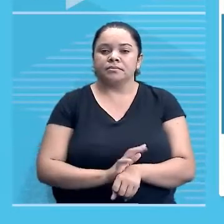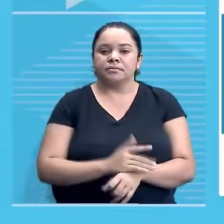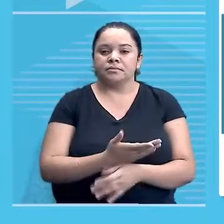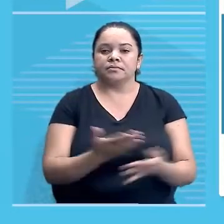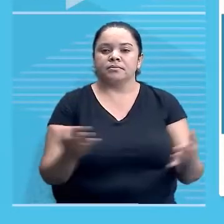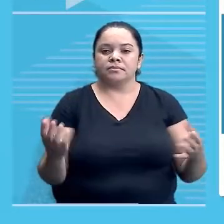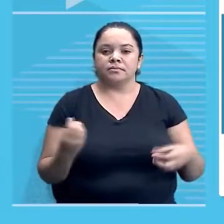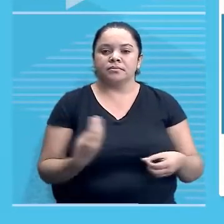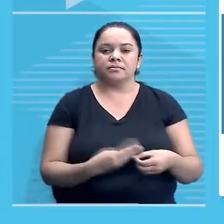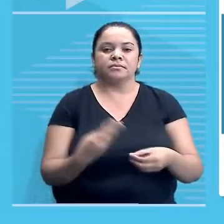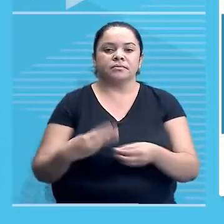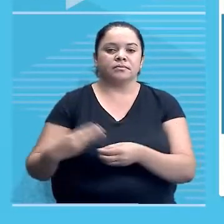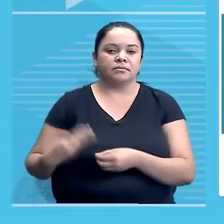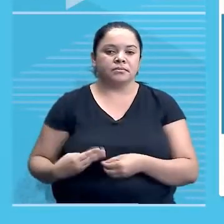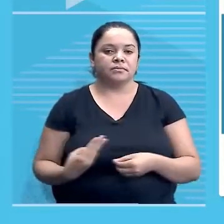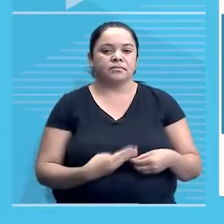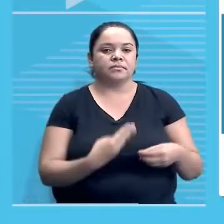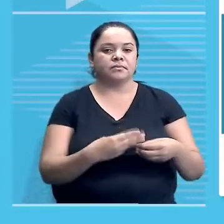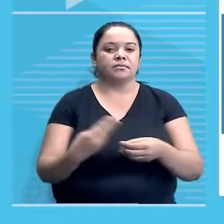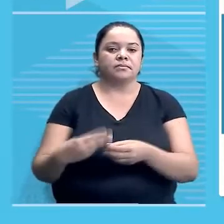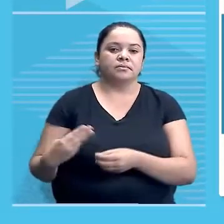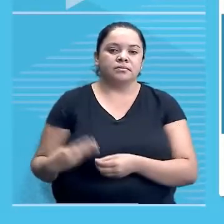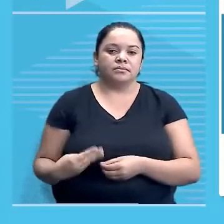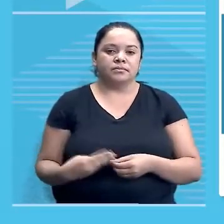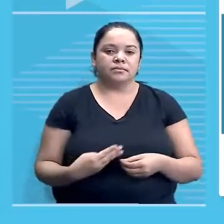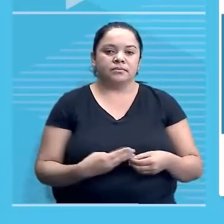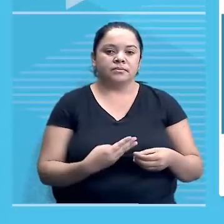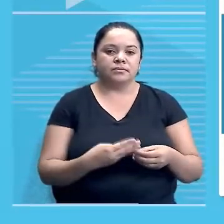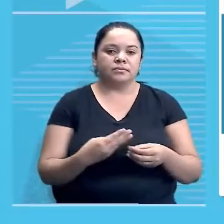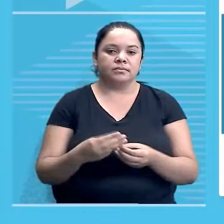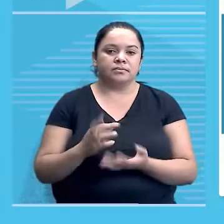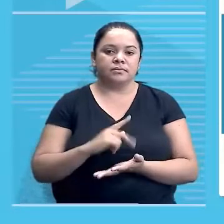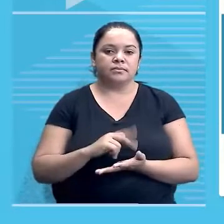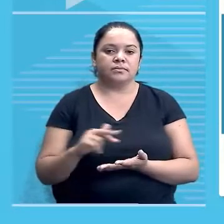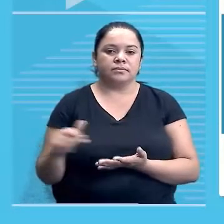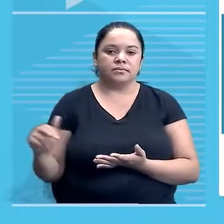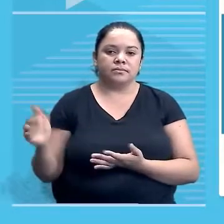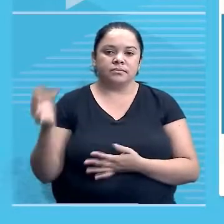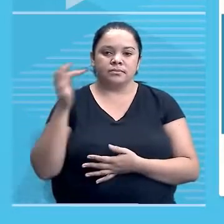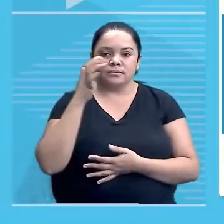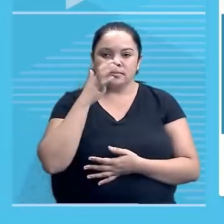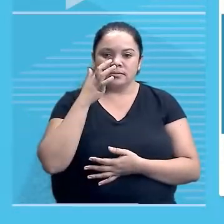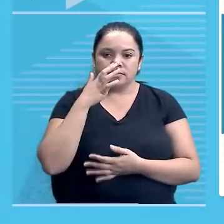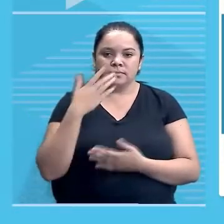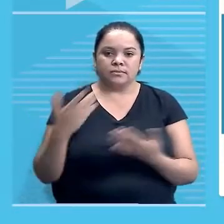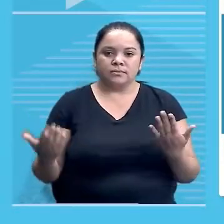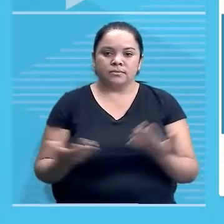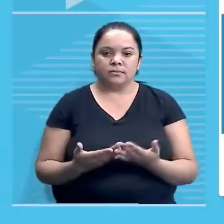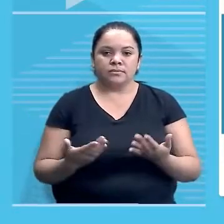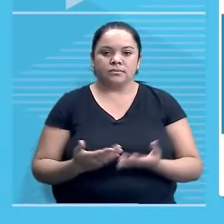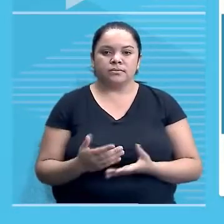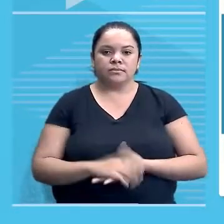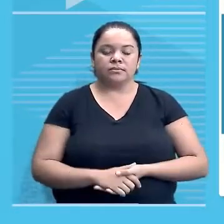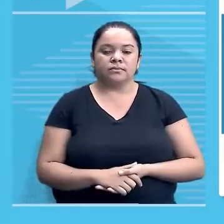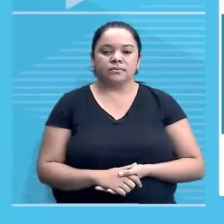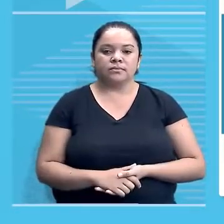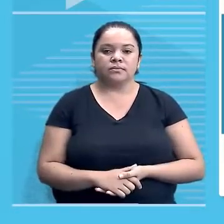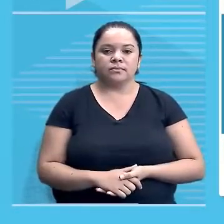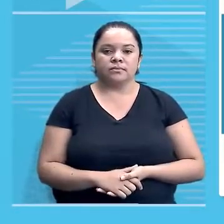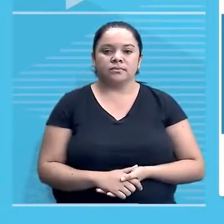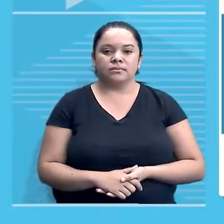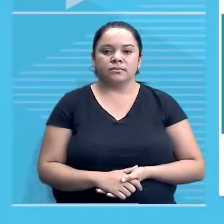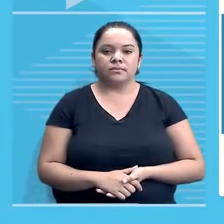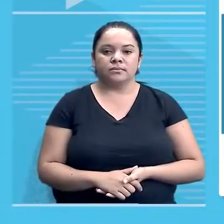Betânia, Baixa Grande do Ribeiro, Canavieira, que também estão online aqui com a gente, Jacobina do